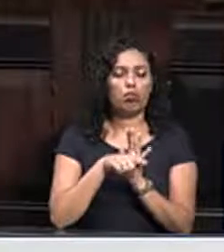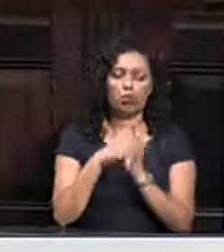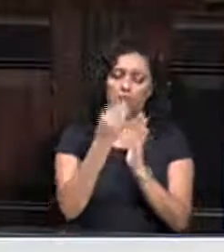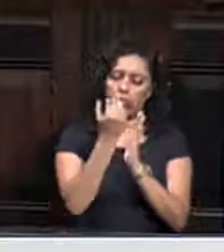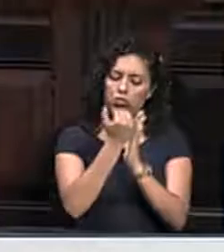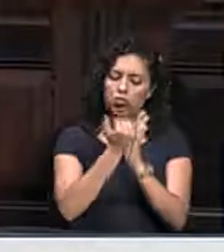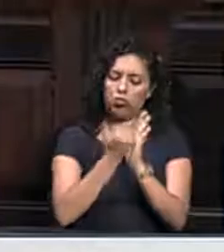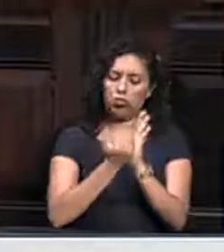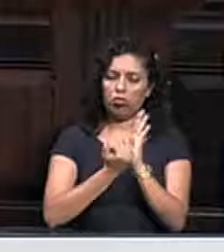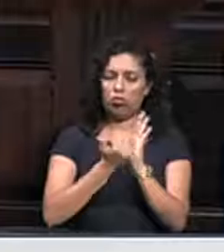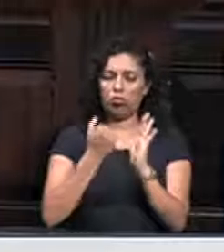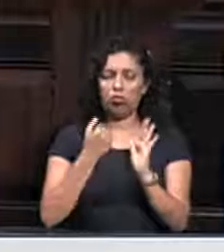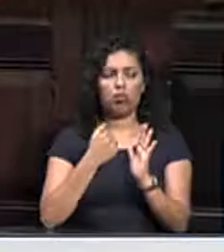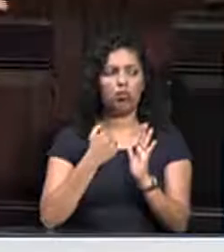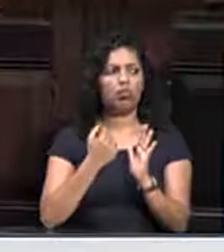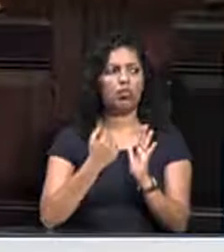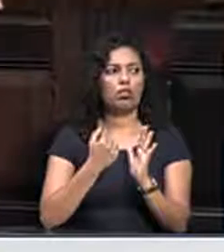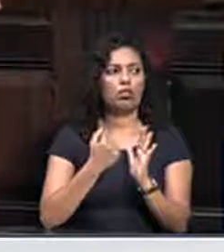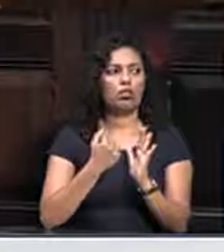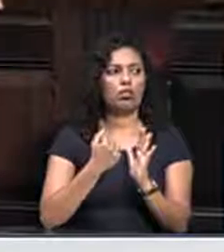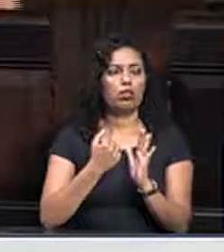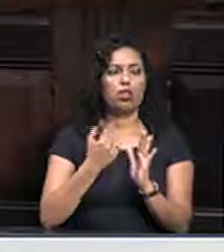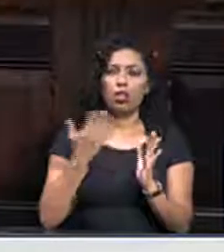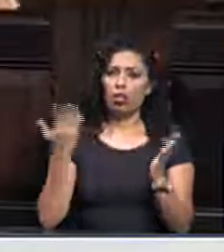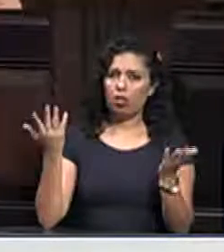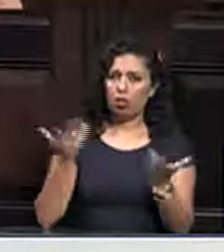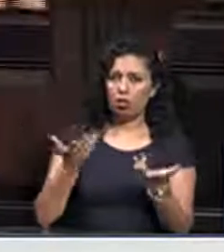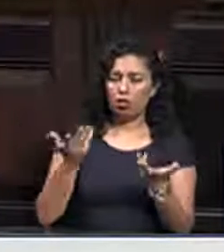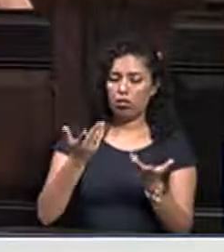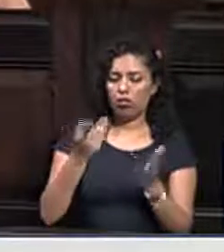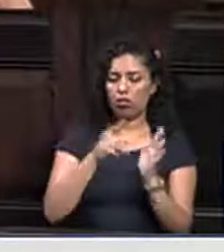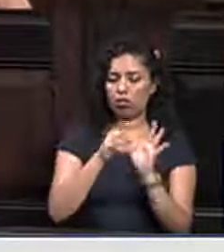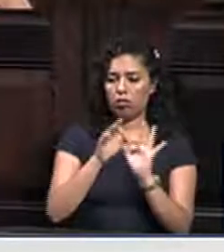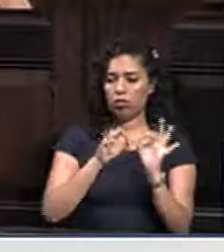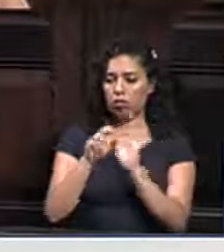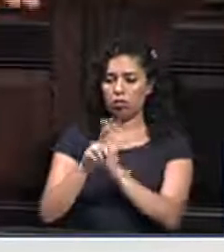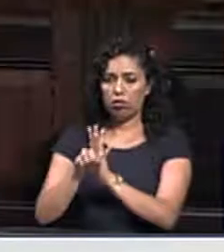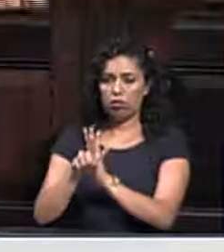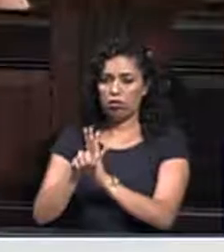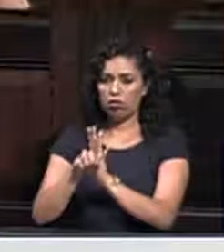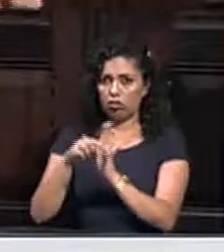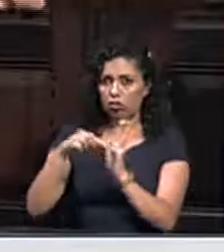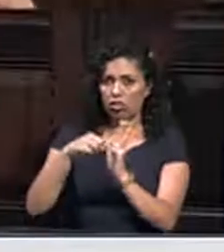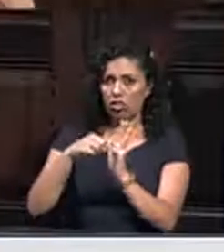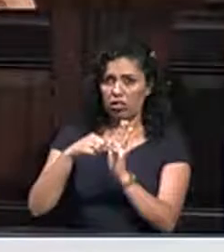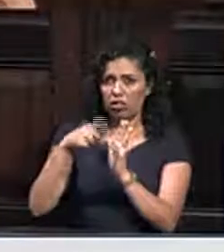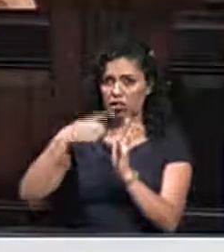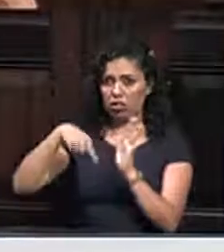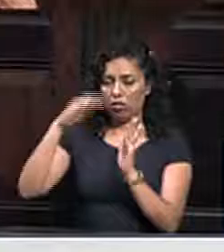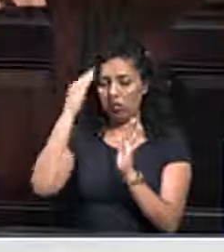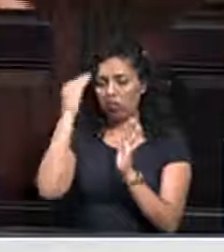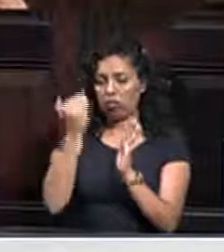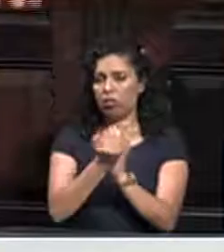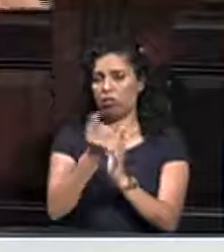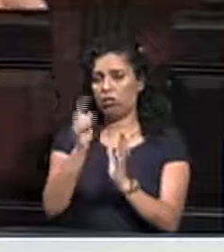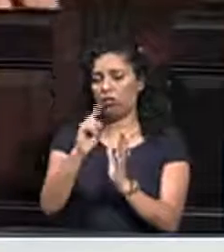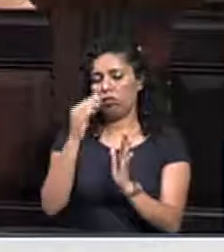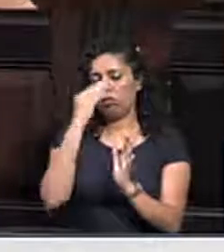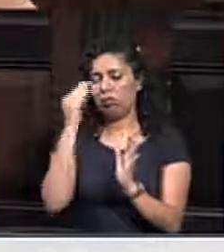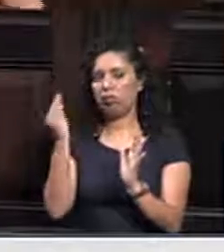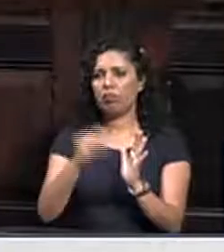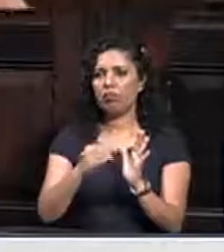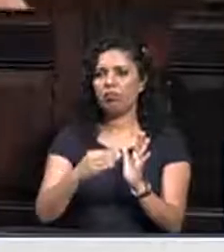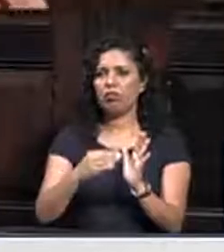mais reais, mais concretos. Mas, por enquanto, esse projeto realmente não merece de forma alguma o nosso